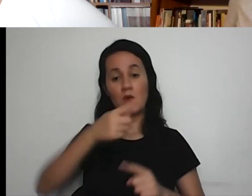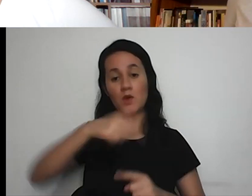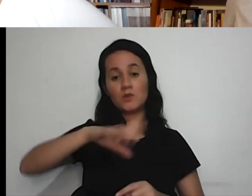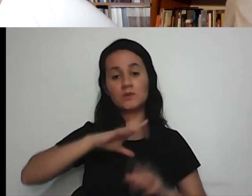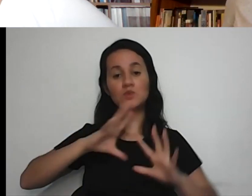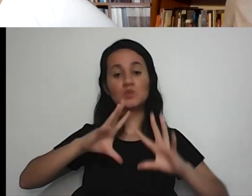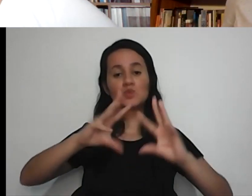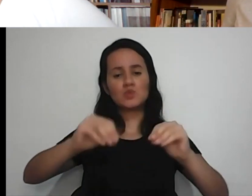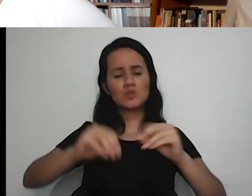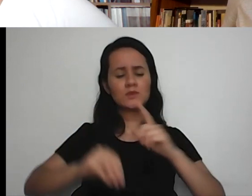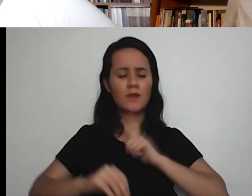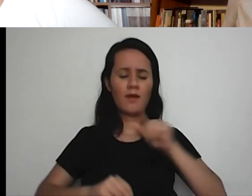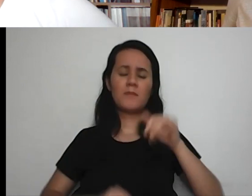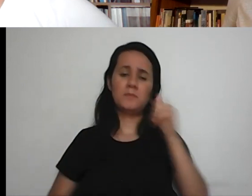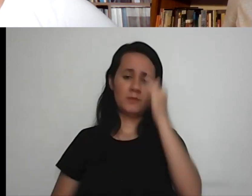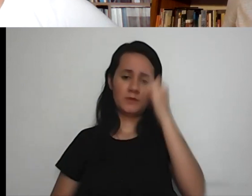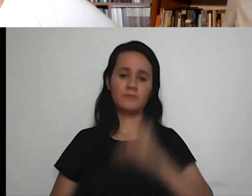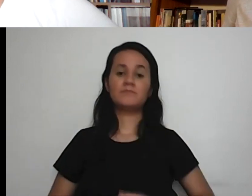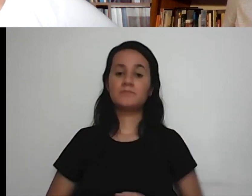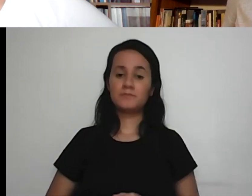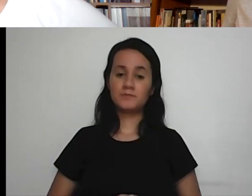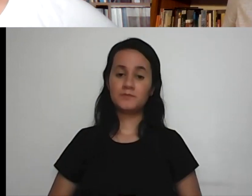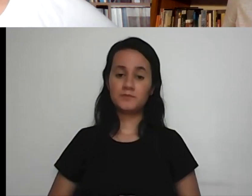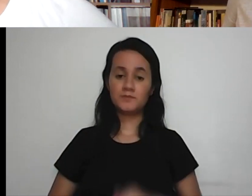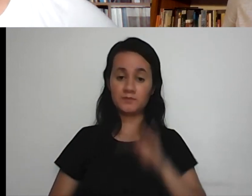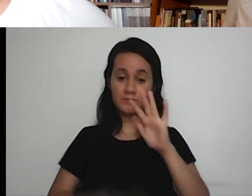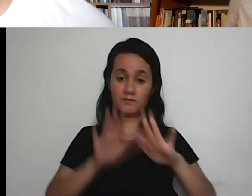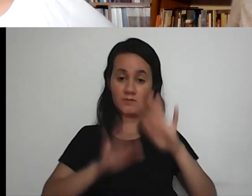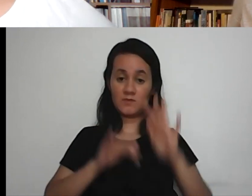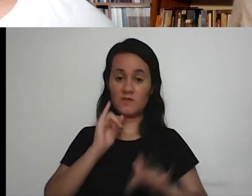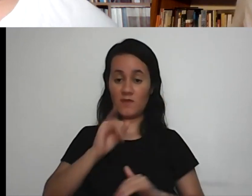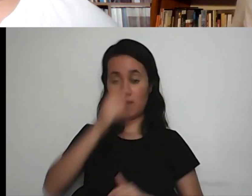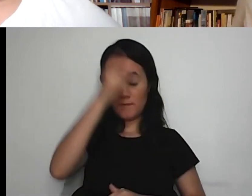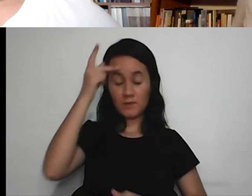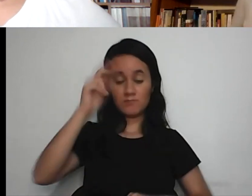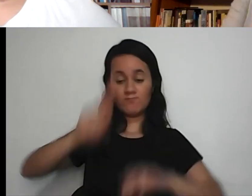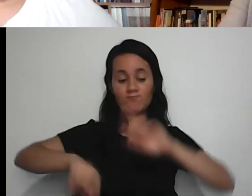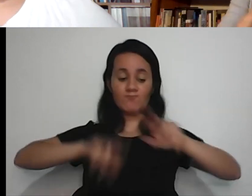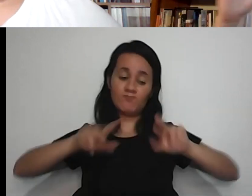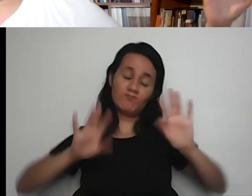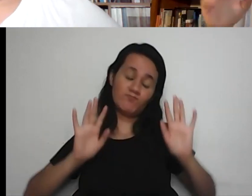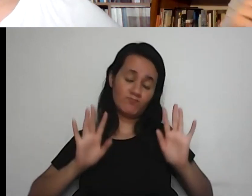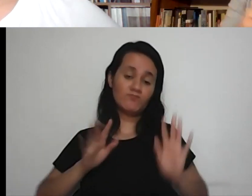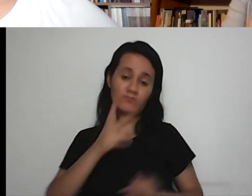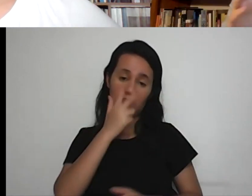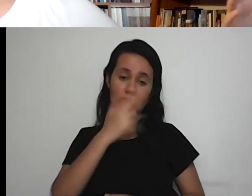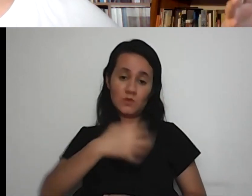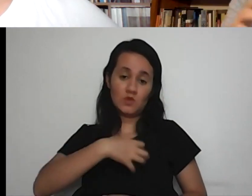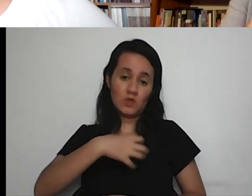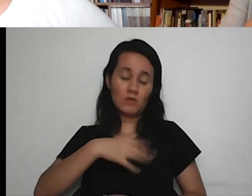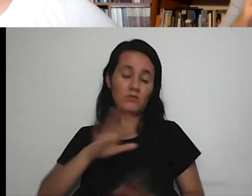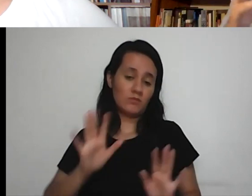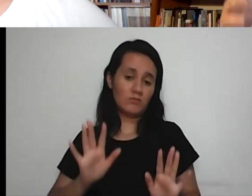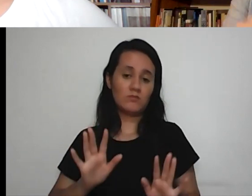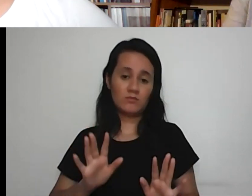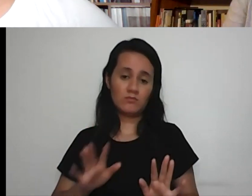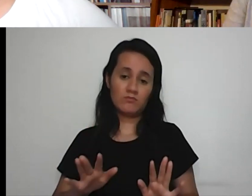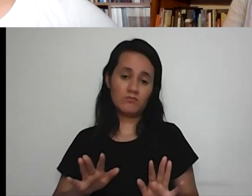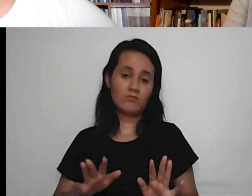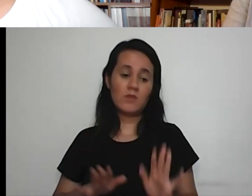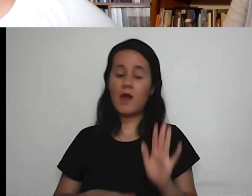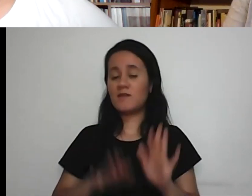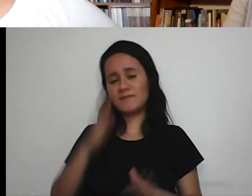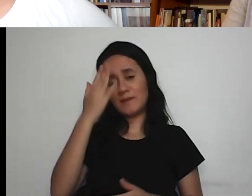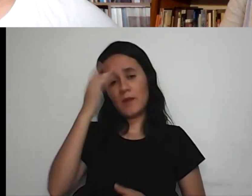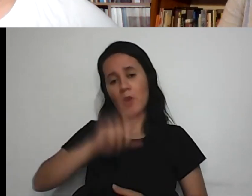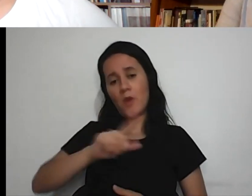é importante, né? E às vezes fala para pessoas diferentes. Então, acho que é isso. É um cenário. E, assim, é lógico